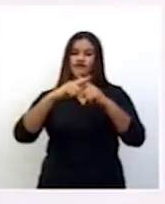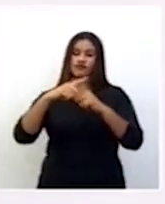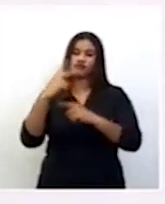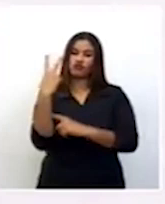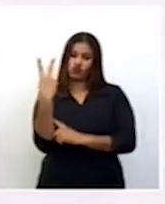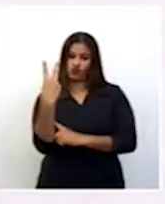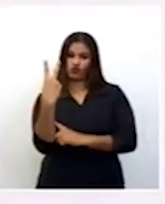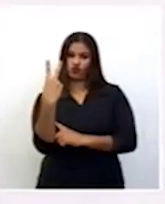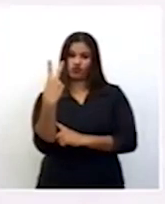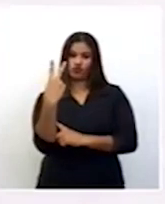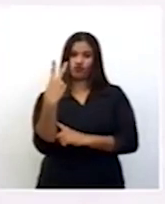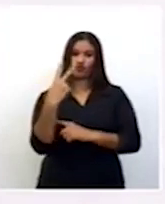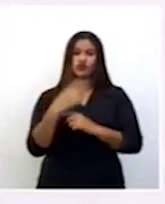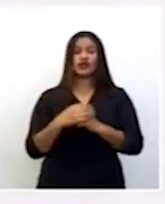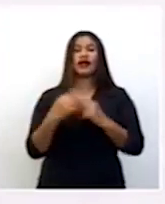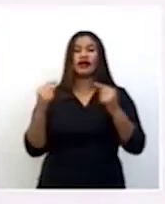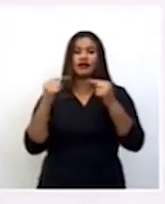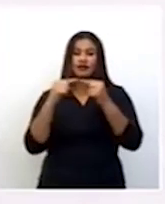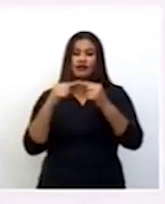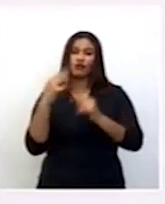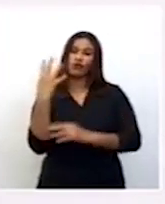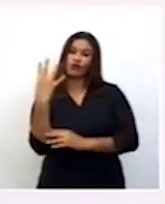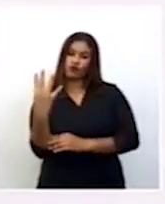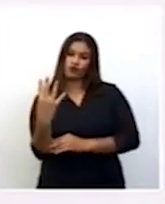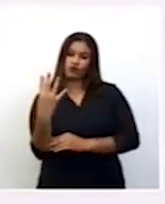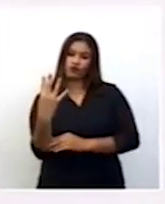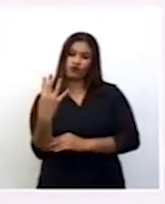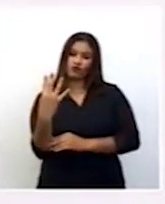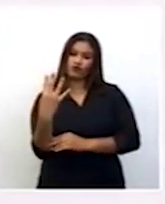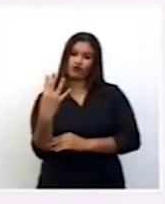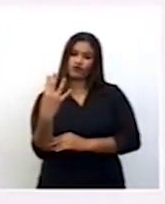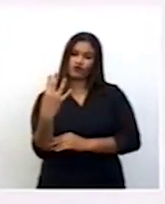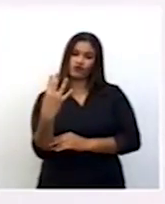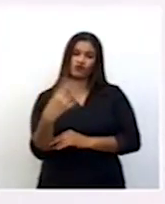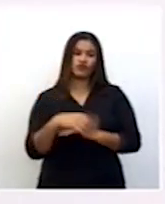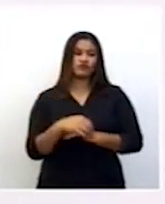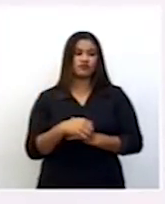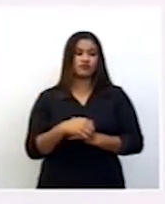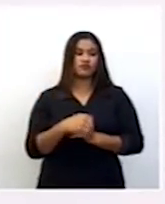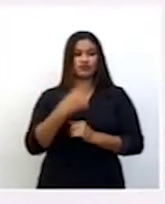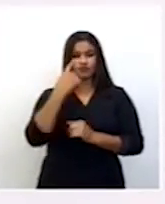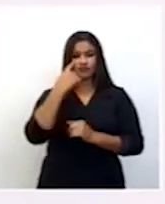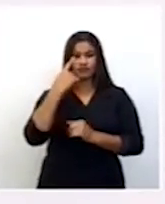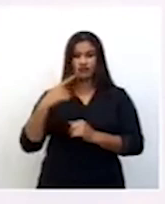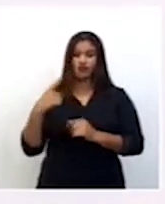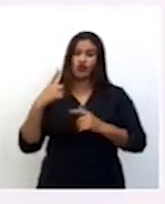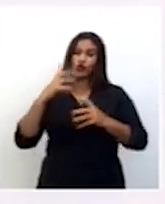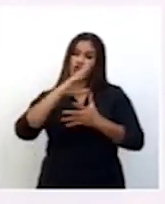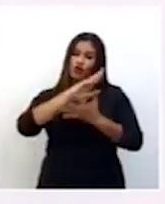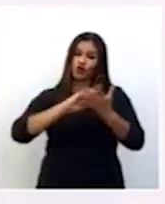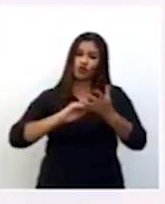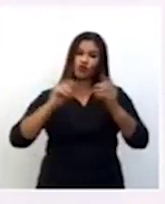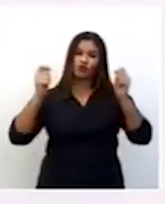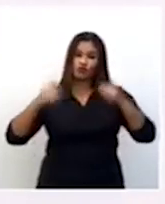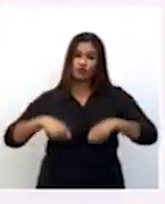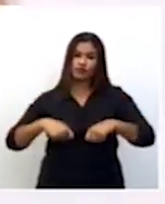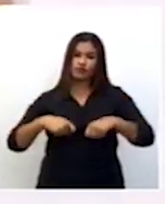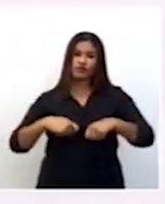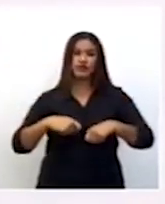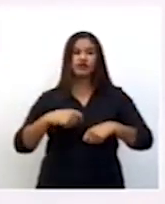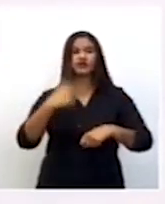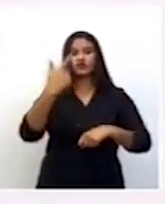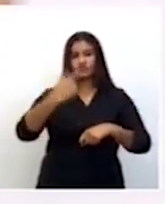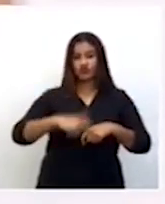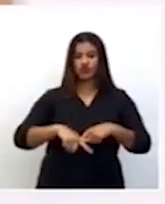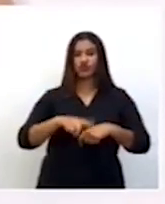ó. Dá 4 raiz de 2. Raiz de 2 eu copio, ó. Ó que legal. Então, 4. Se eu multiplicar de